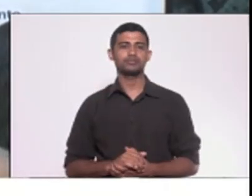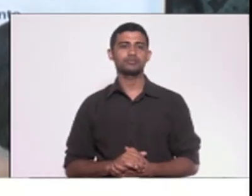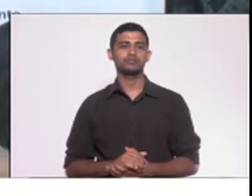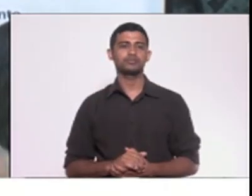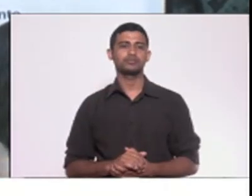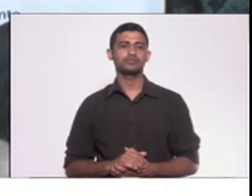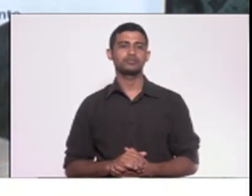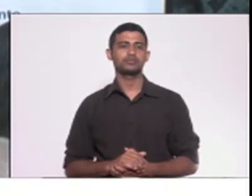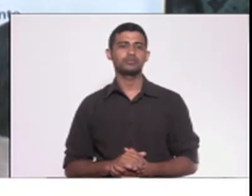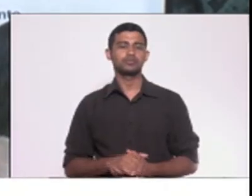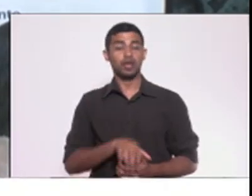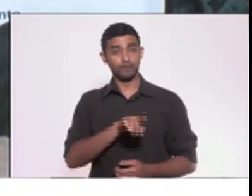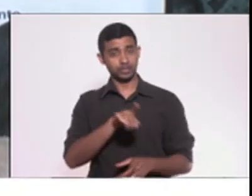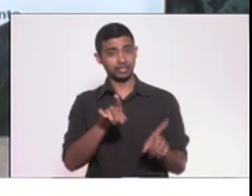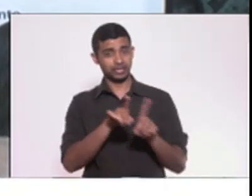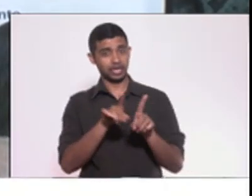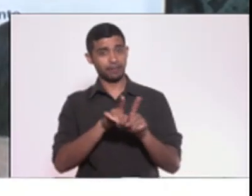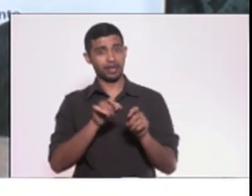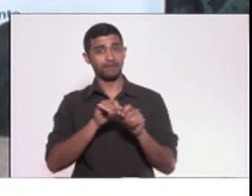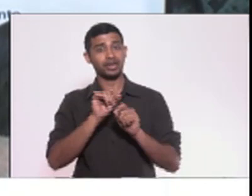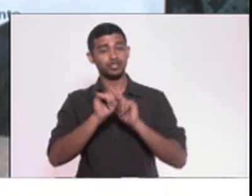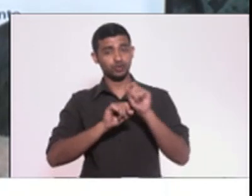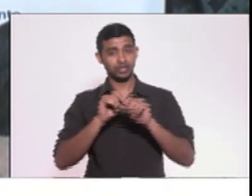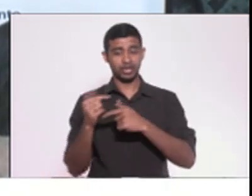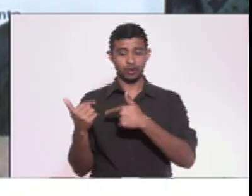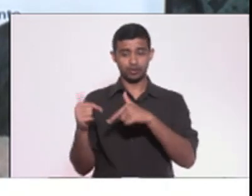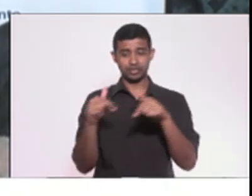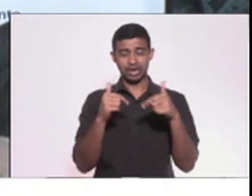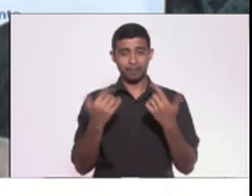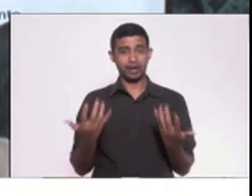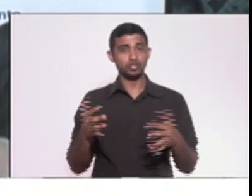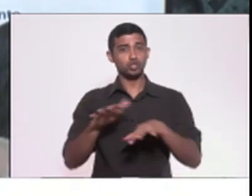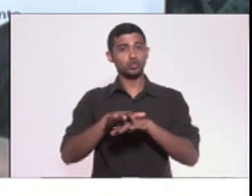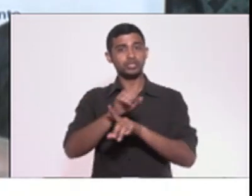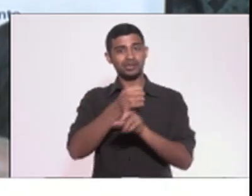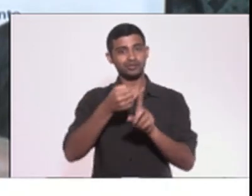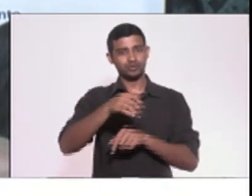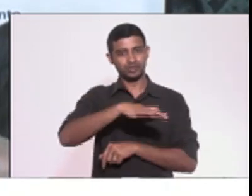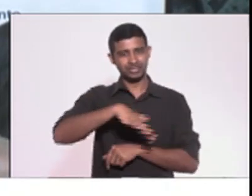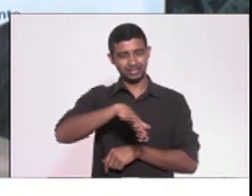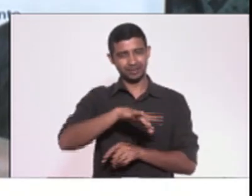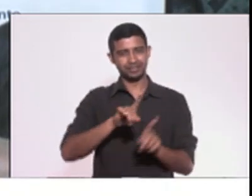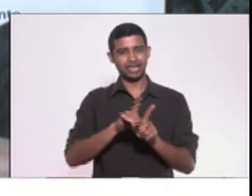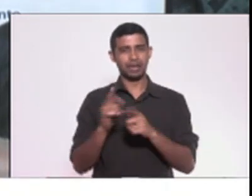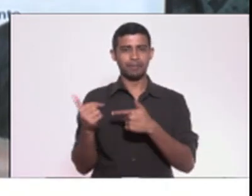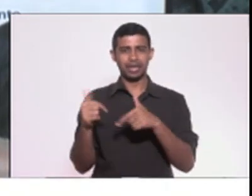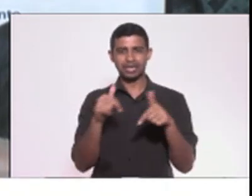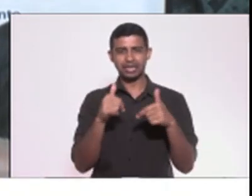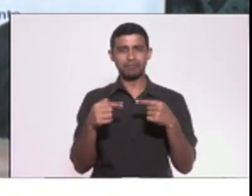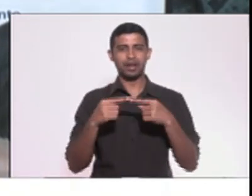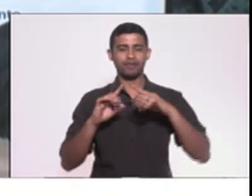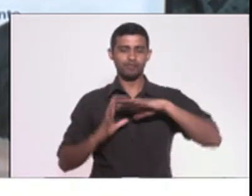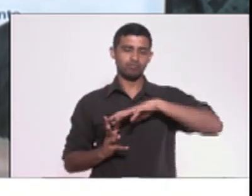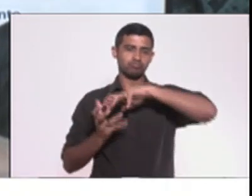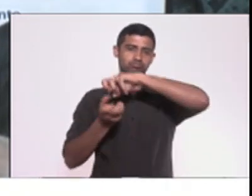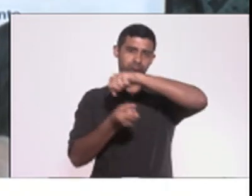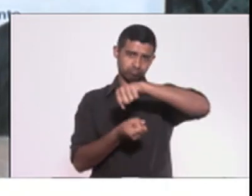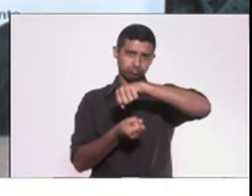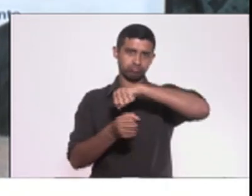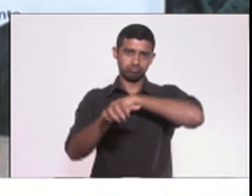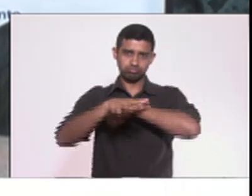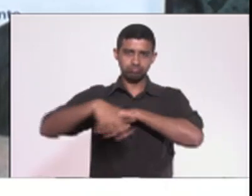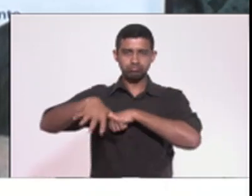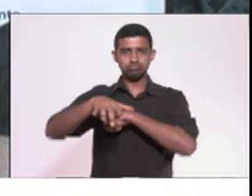empresas, você também faz um trabalho de inclusão social, você faz um trabalho todo de sustentabilidade